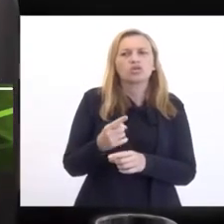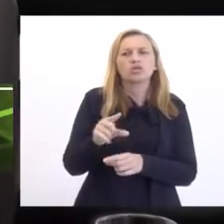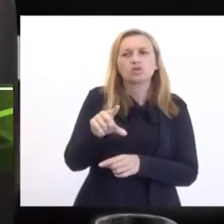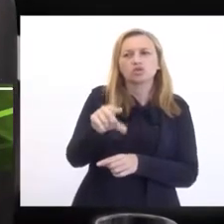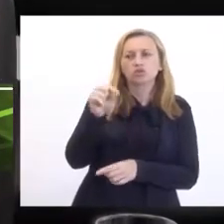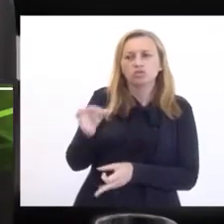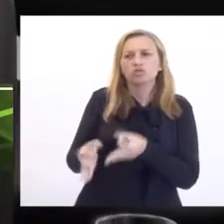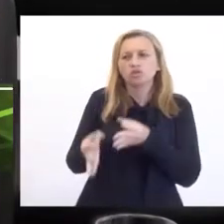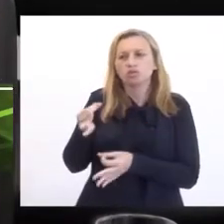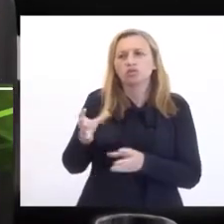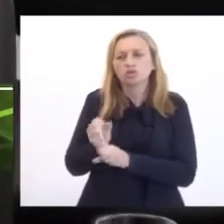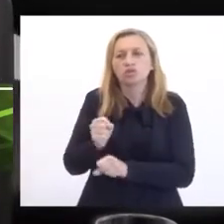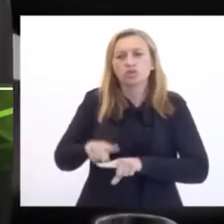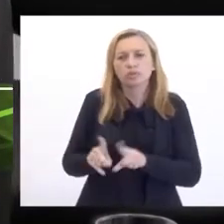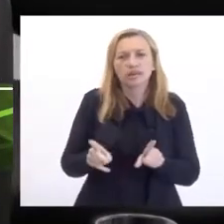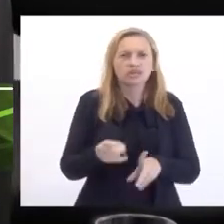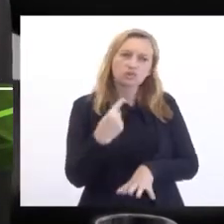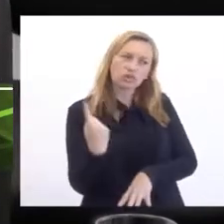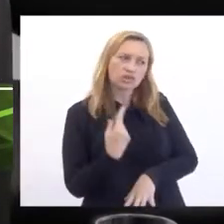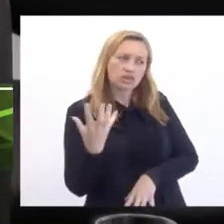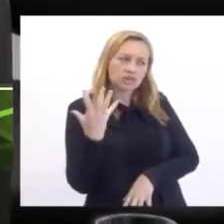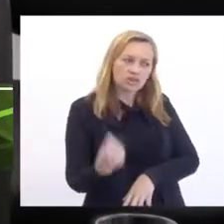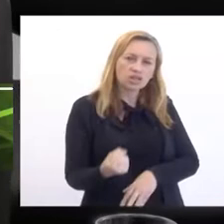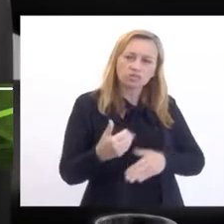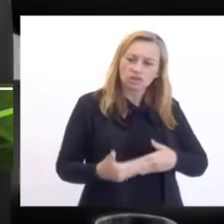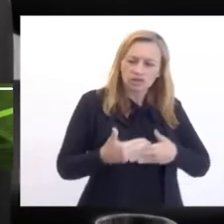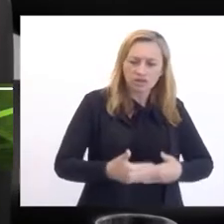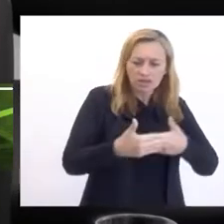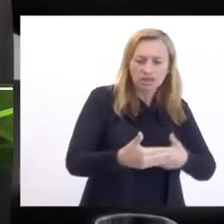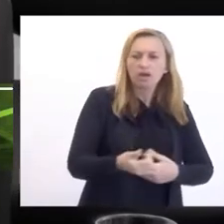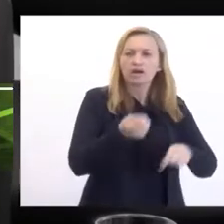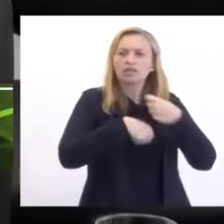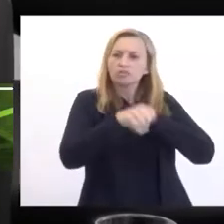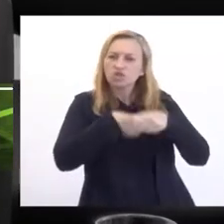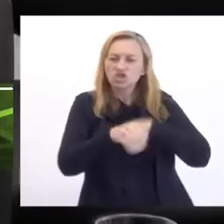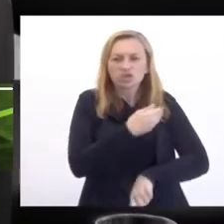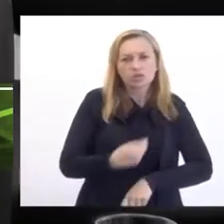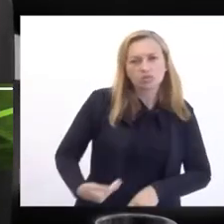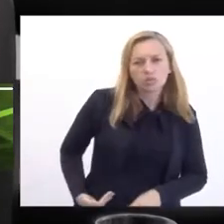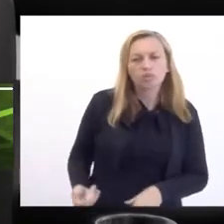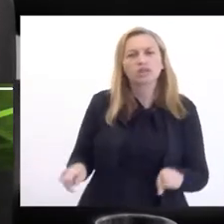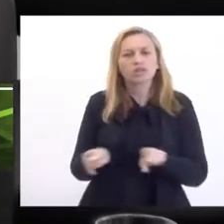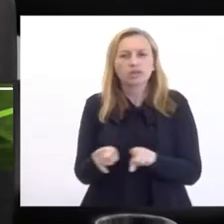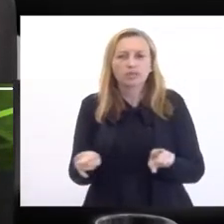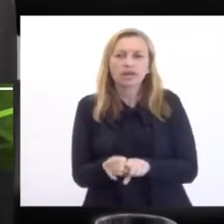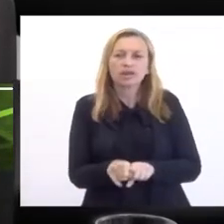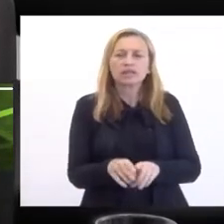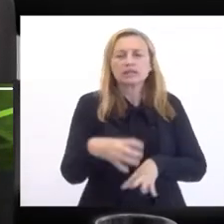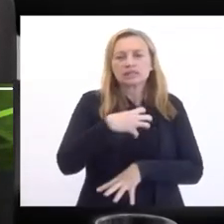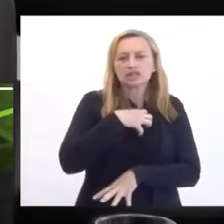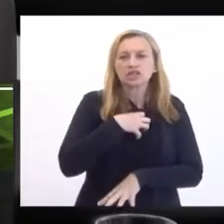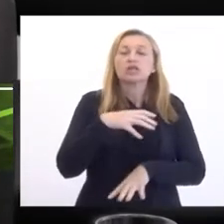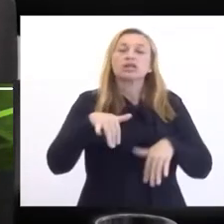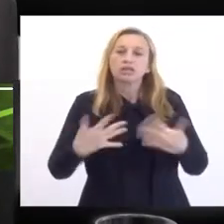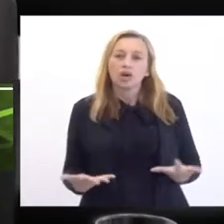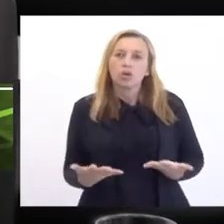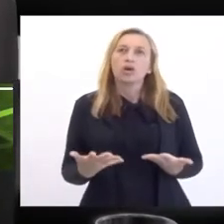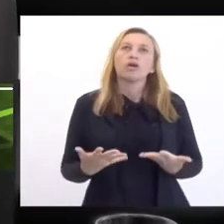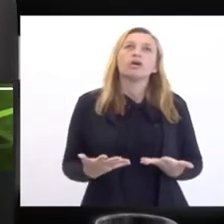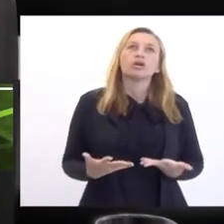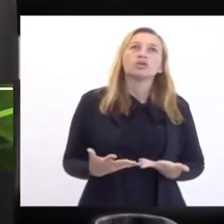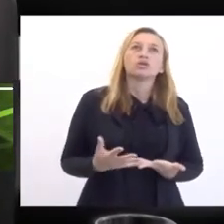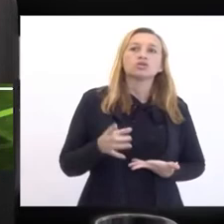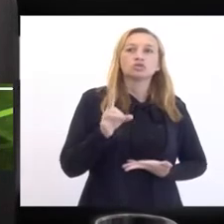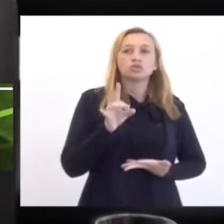os posicionamentos e a gente avança, a administração pública avança também nesse sentido. Então, só